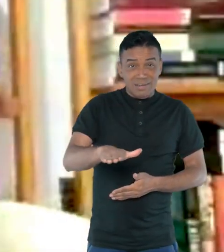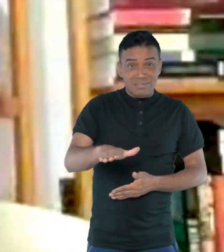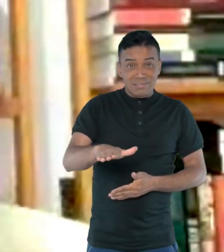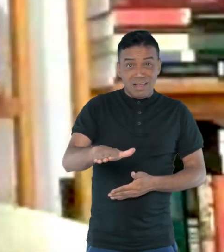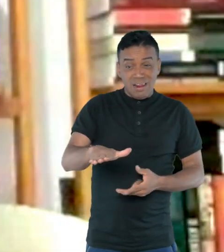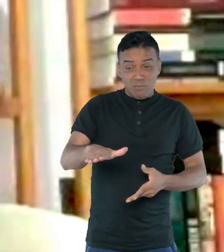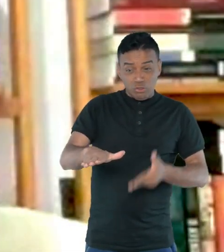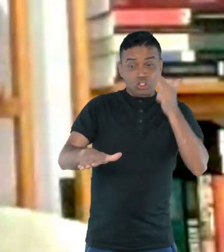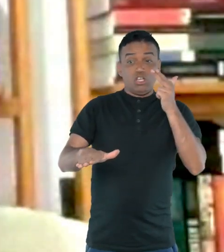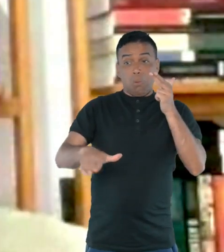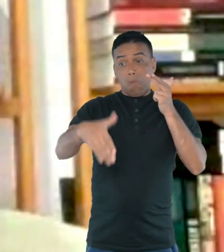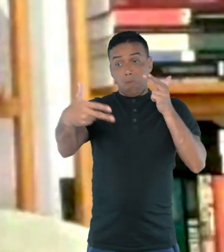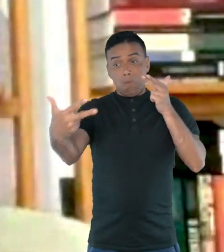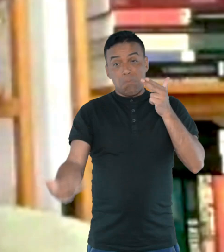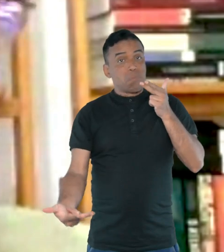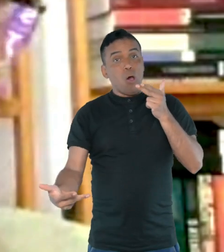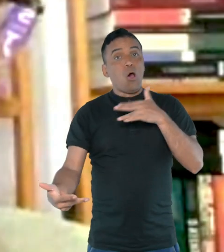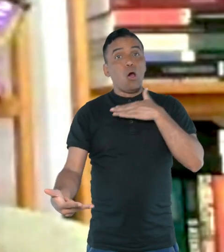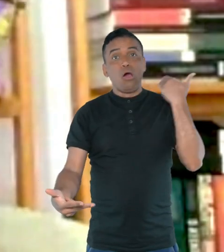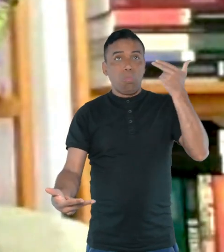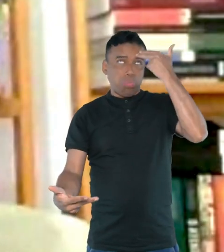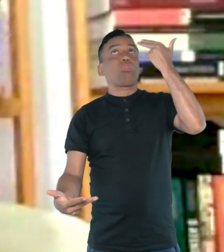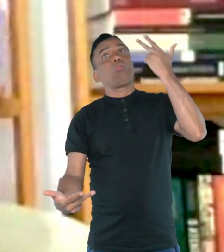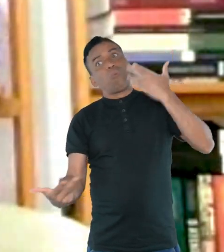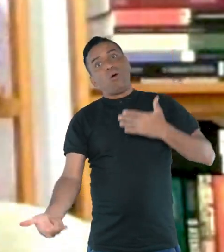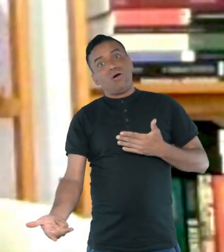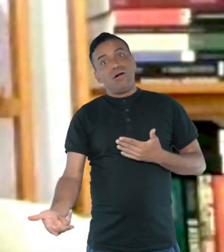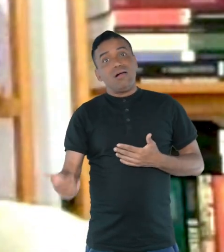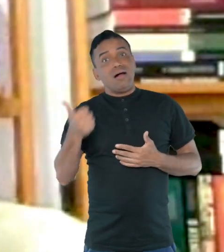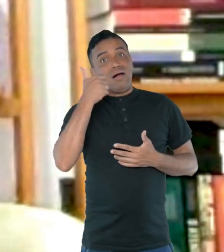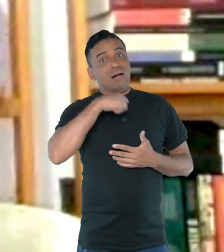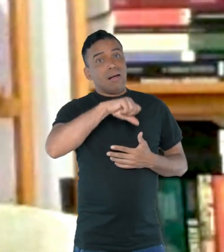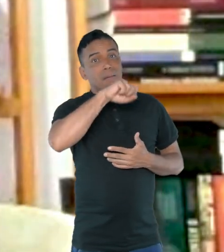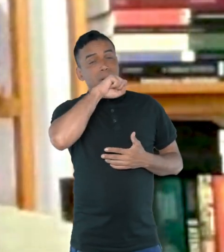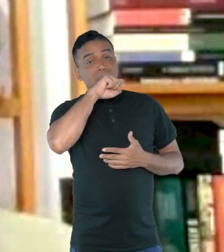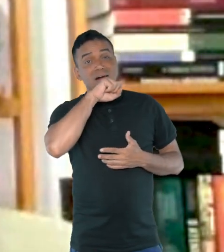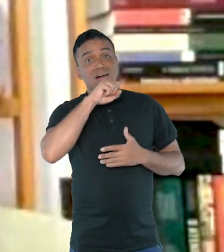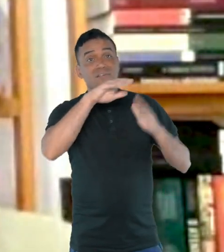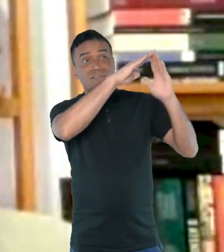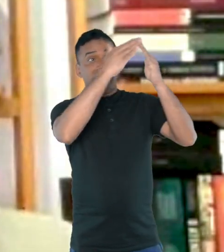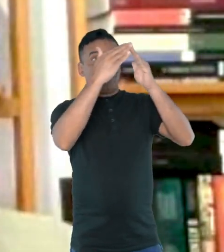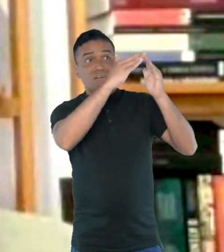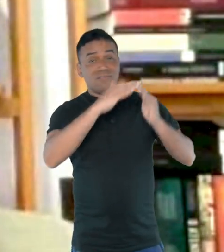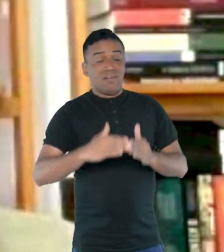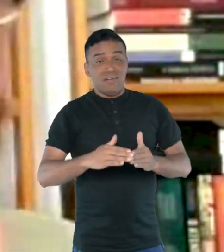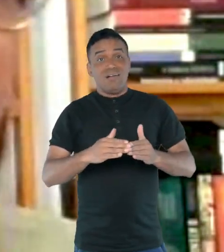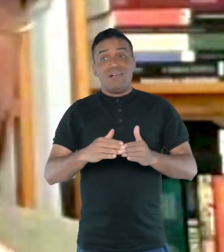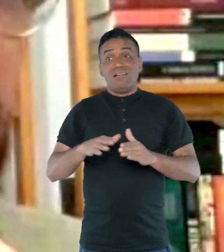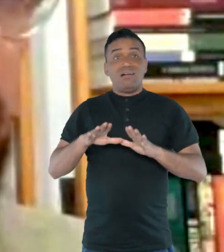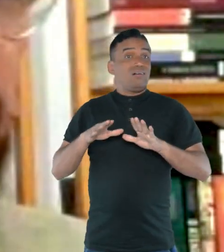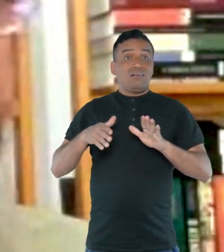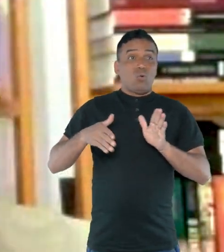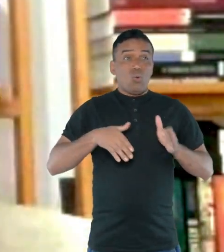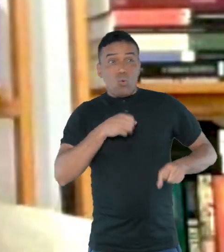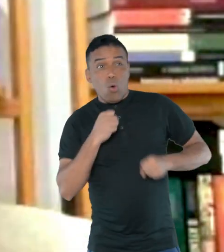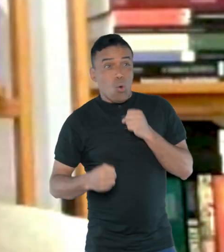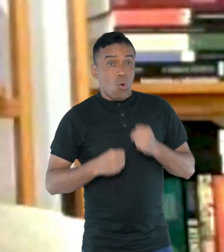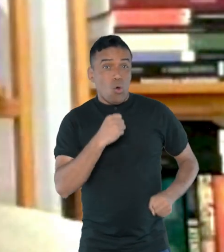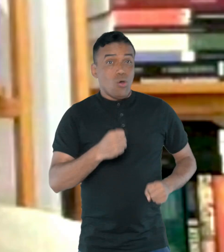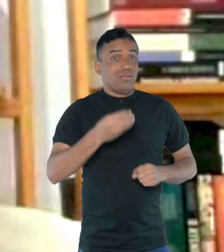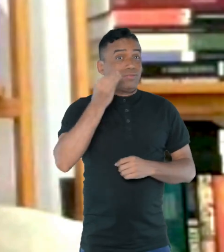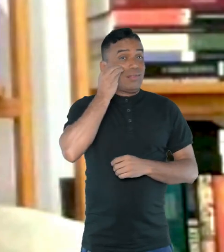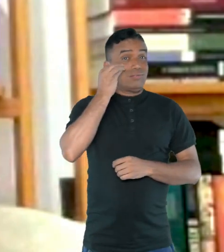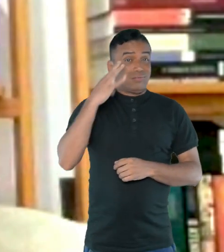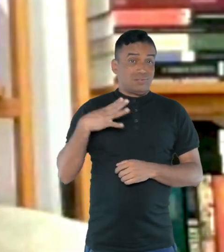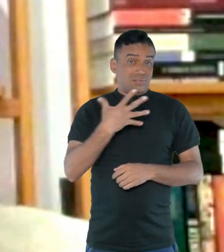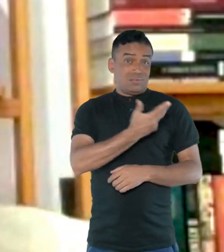testa e se vai, e a mãe corre por meio das vielas de uma favela, tentando salvar o seu menino, ou de um padre que